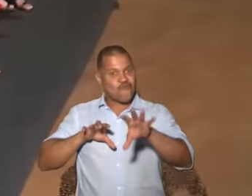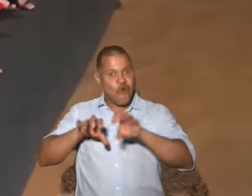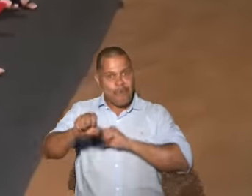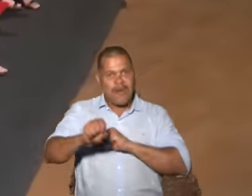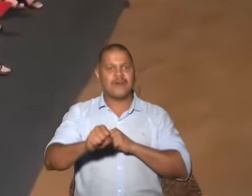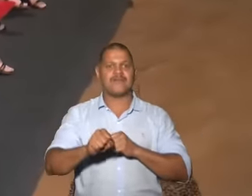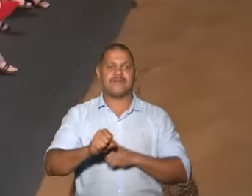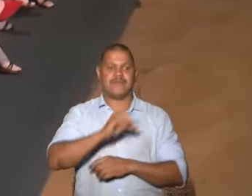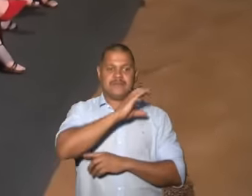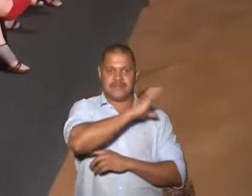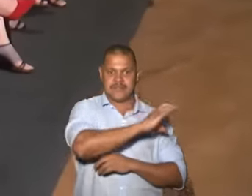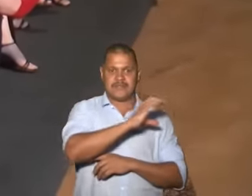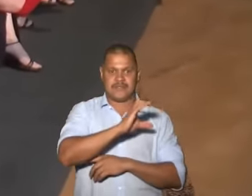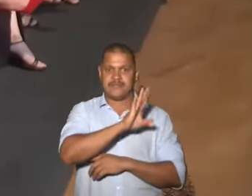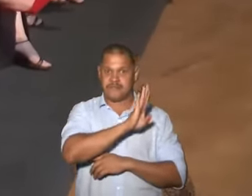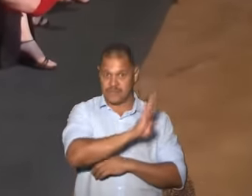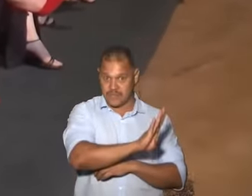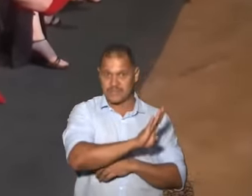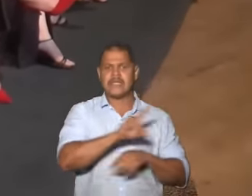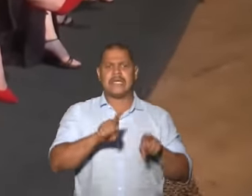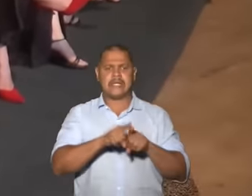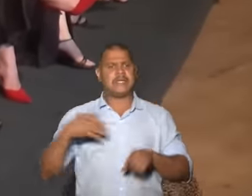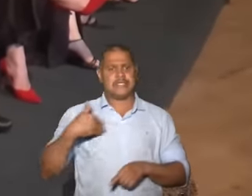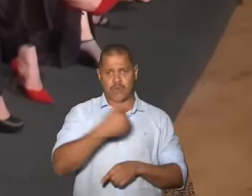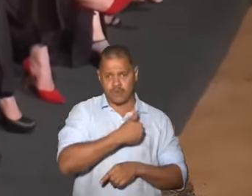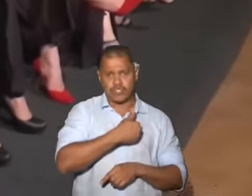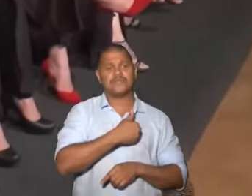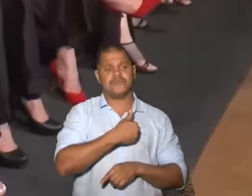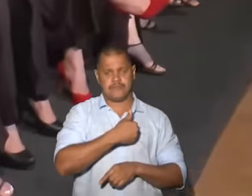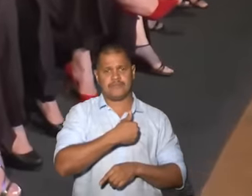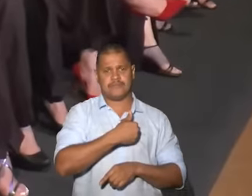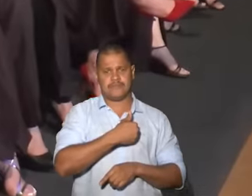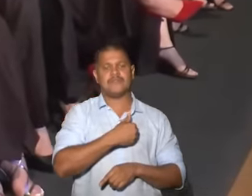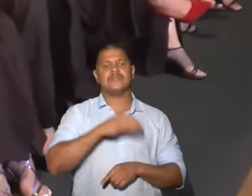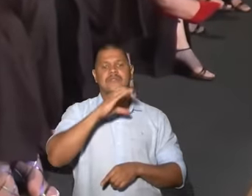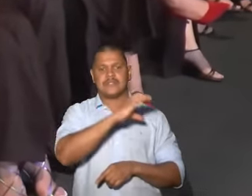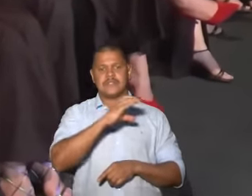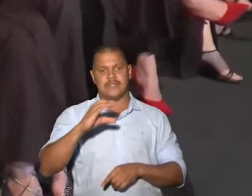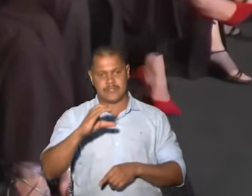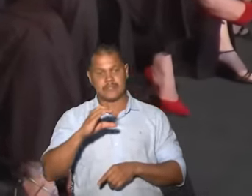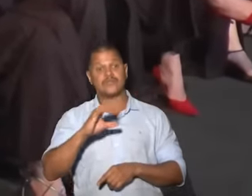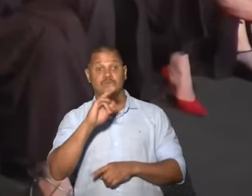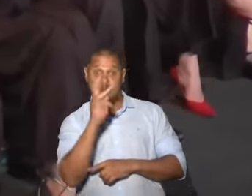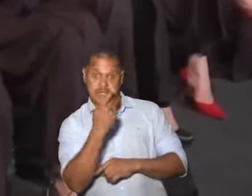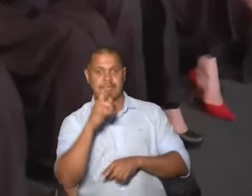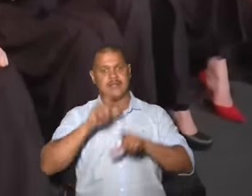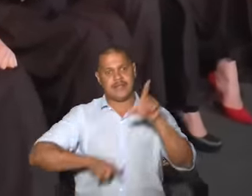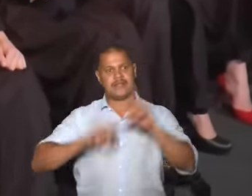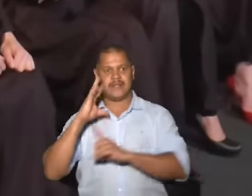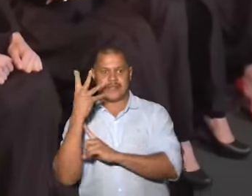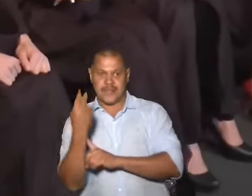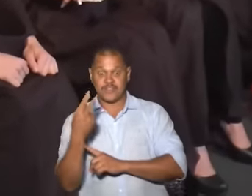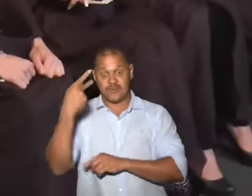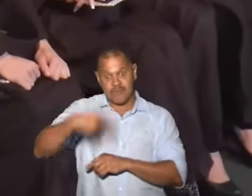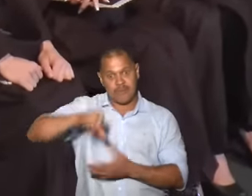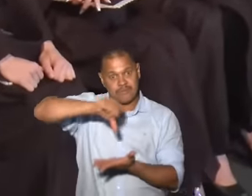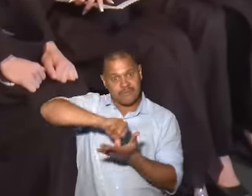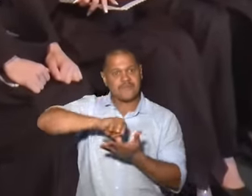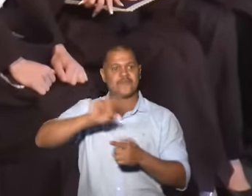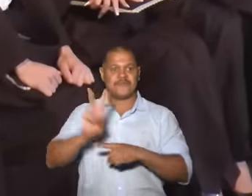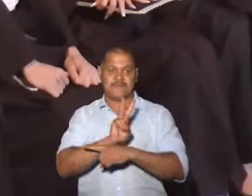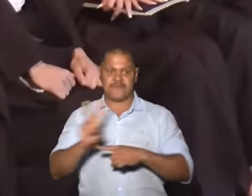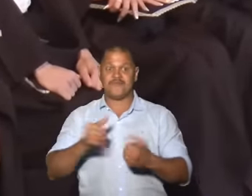Centro de Ciências Biológicas e da Saúde e do Centro de Ciências Humanas, Letras e Artes do Campus Viçosa da